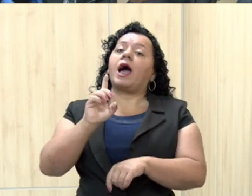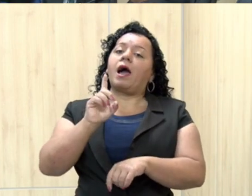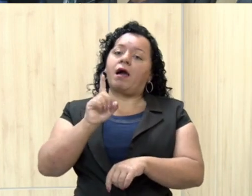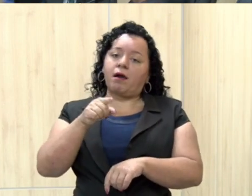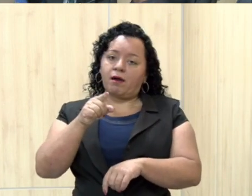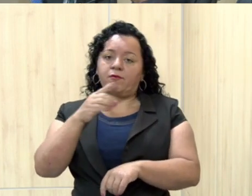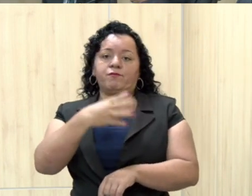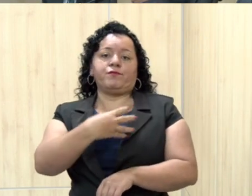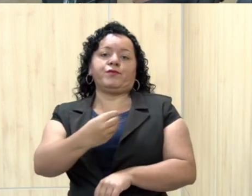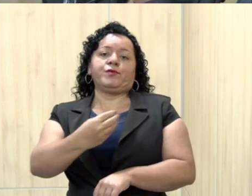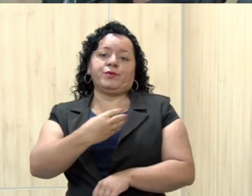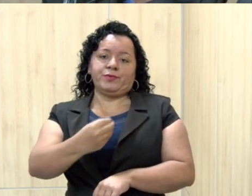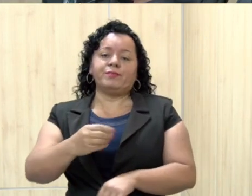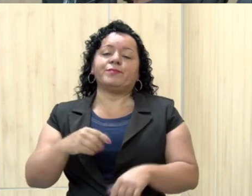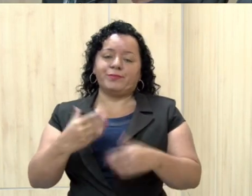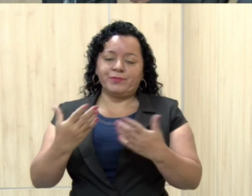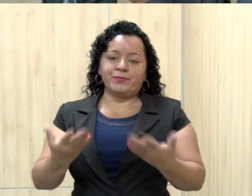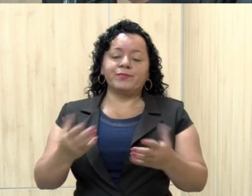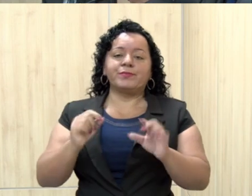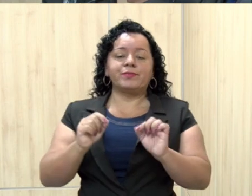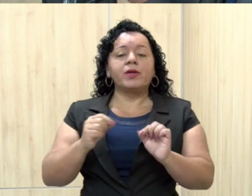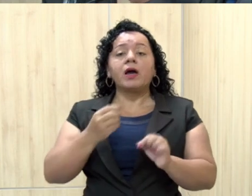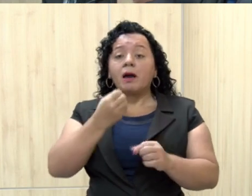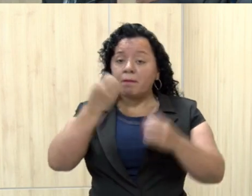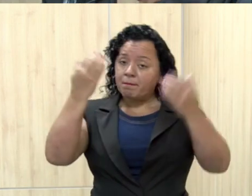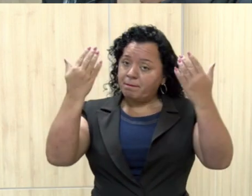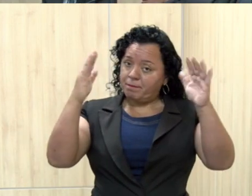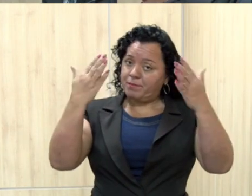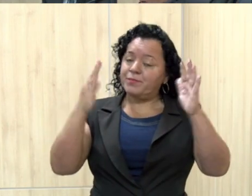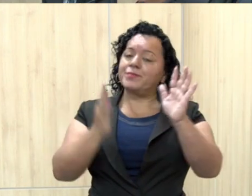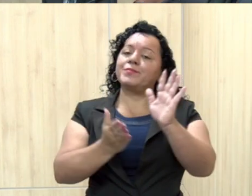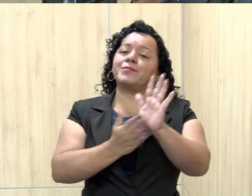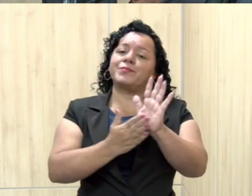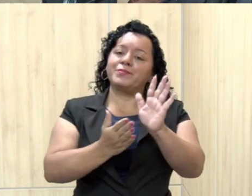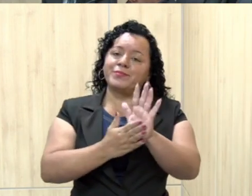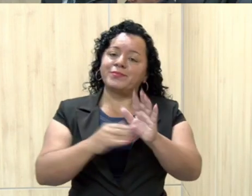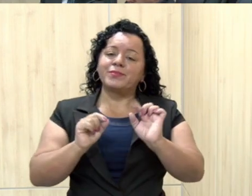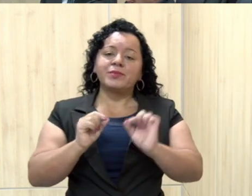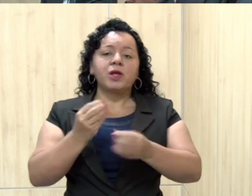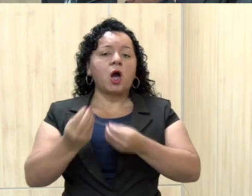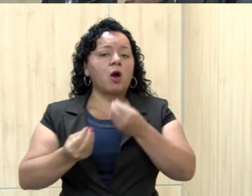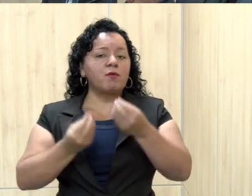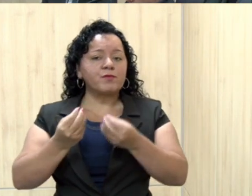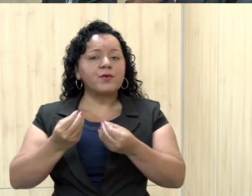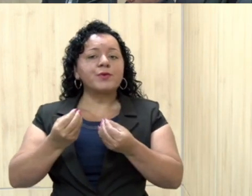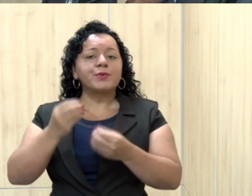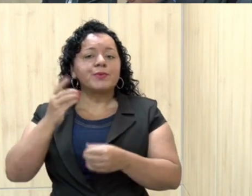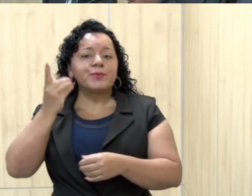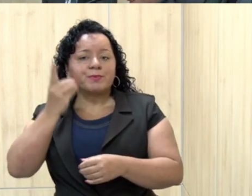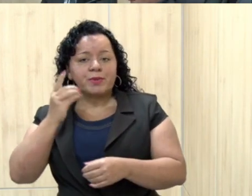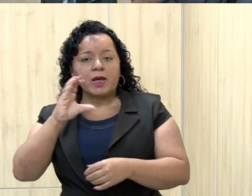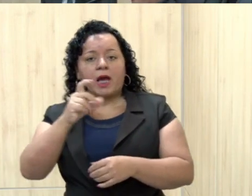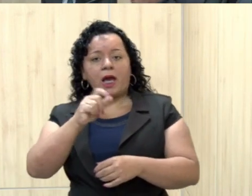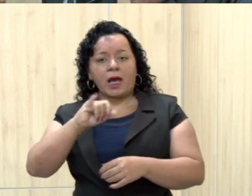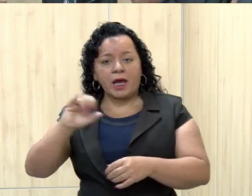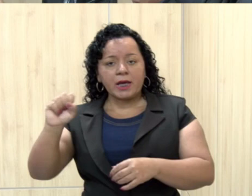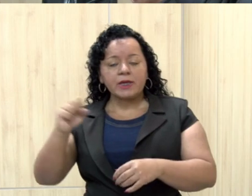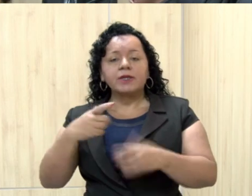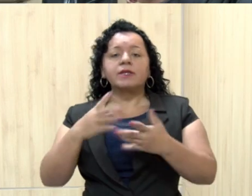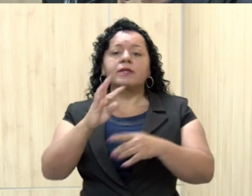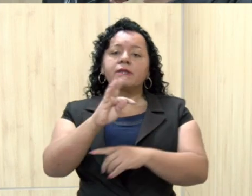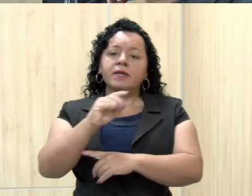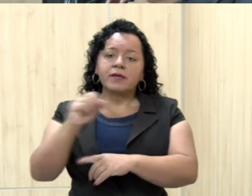Então parabéns pela propositura homenagem merecido como vou atentado Cássio Góis voto favorável